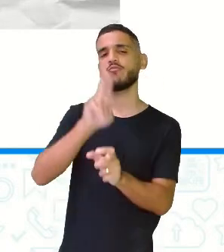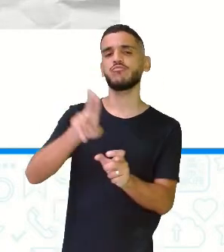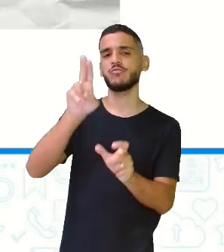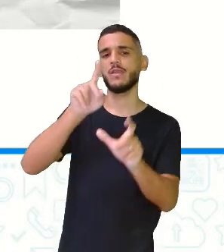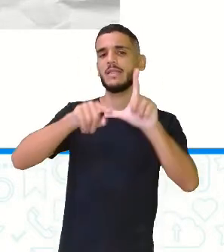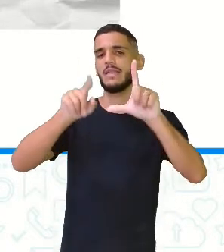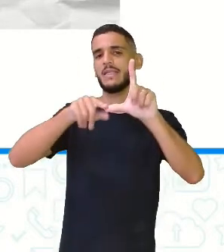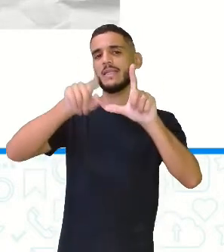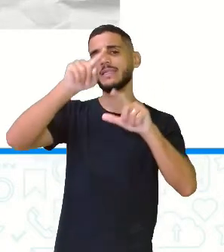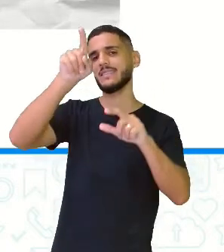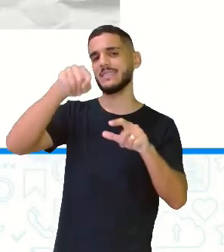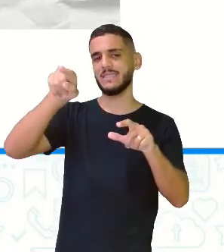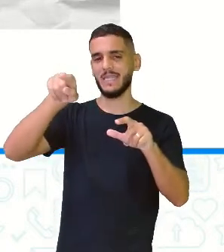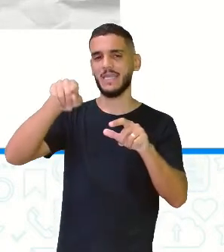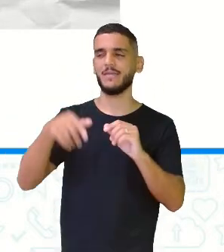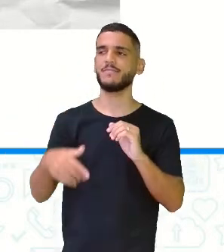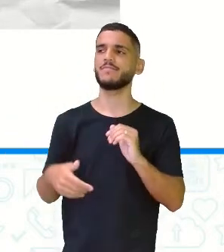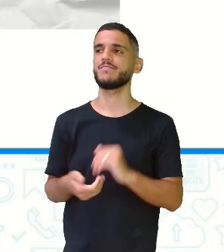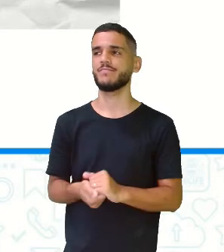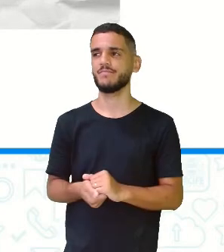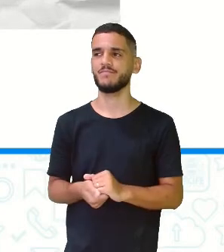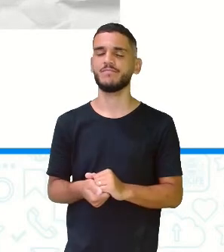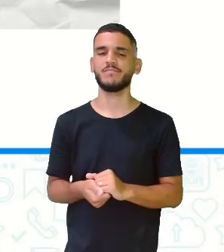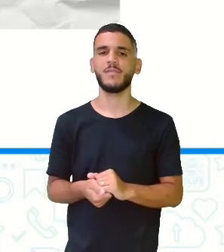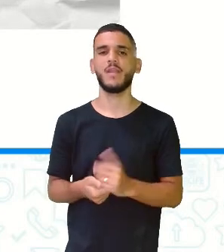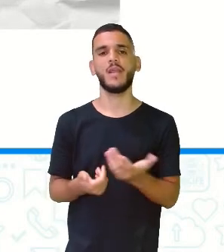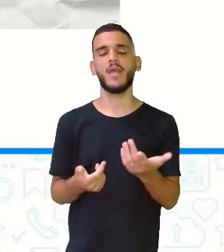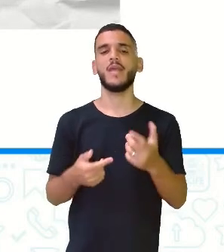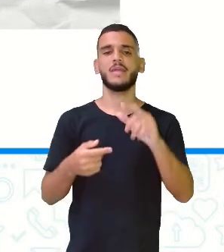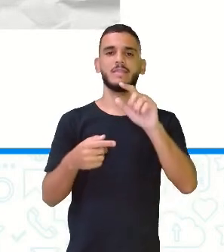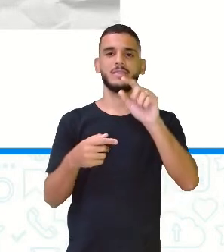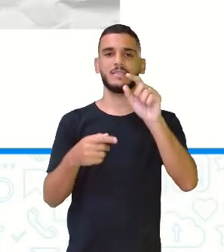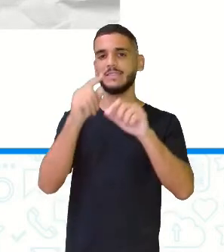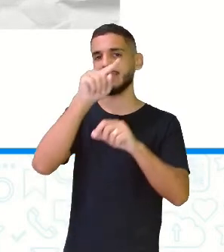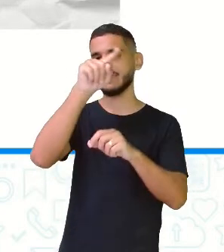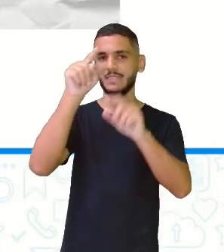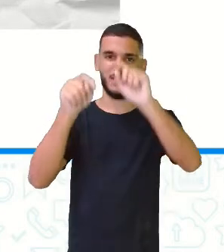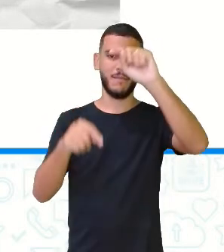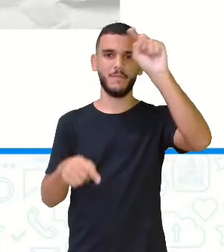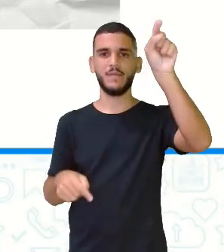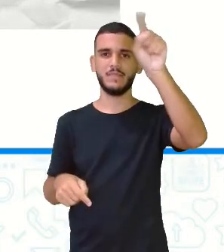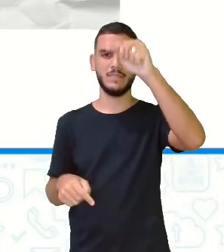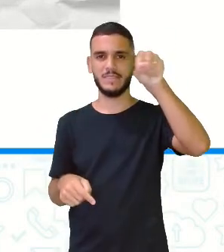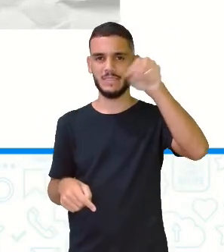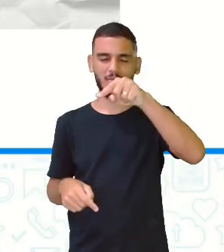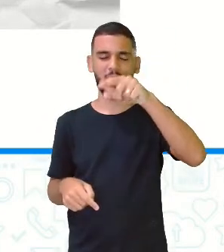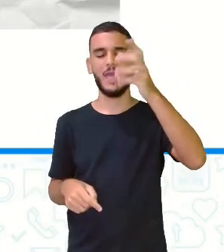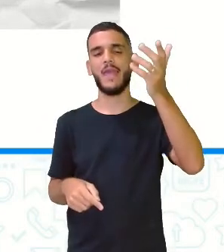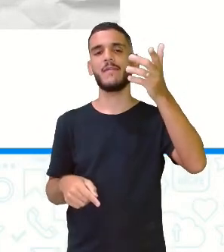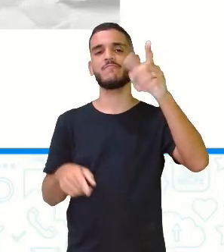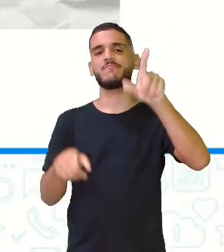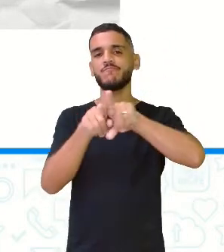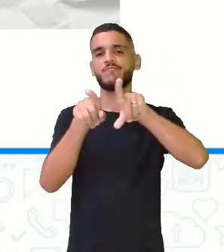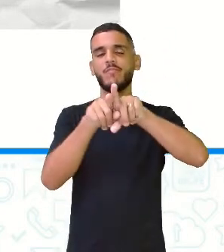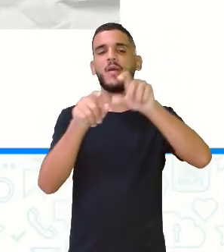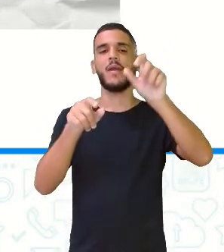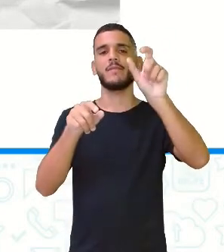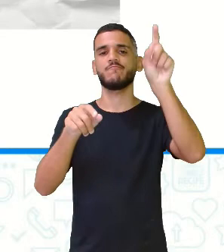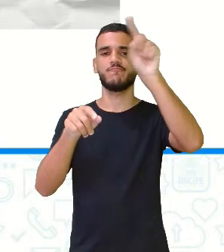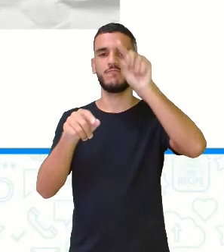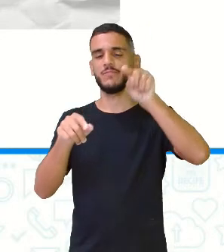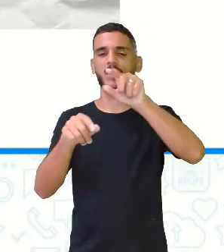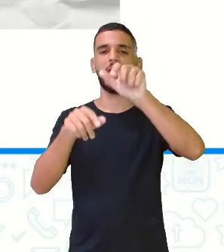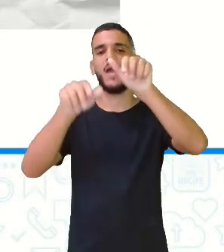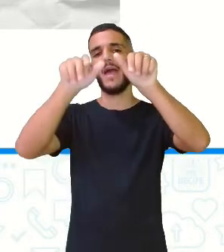precisa acrescentar a letra Z, mas o pedacinho A. Aí a gente vê, por exemplo, a palavra hospital. Ela não tem